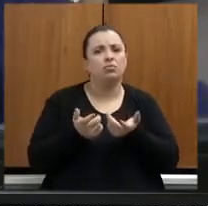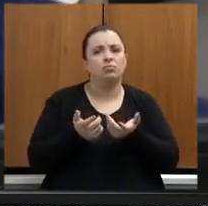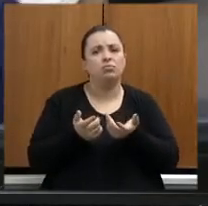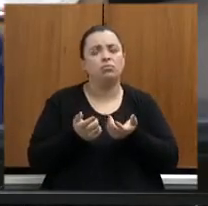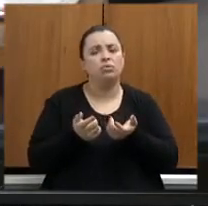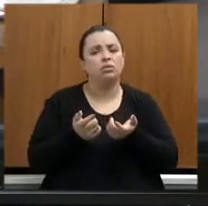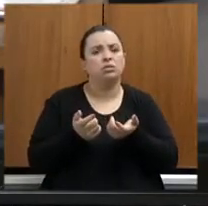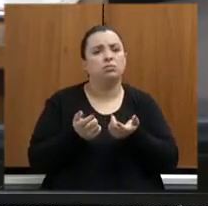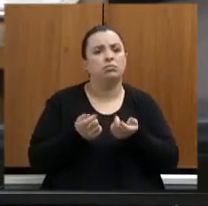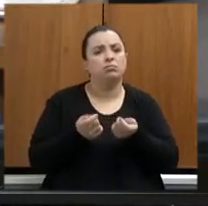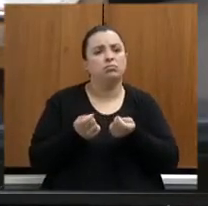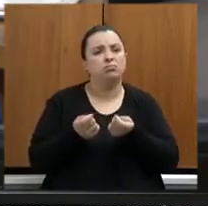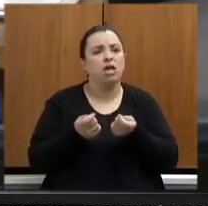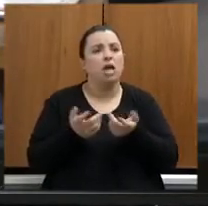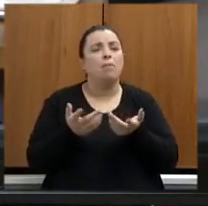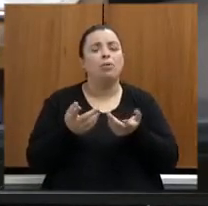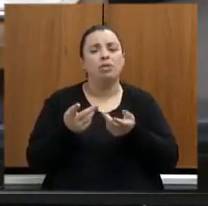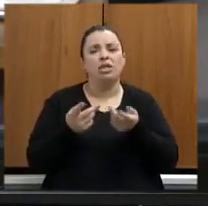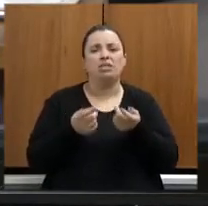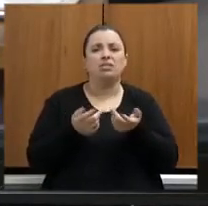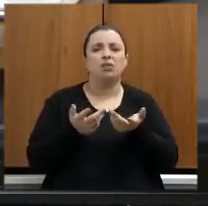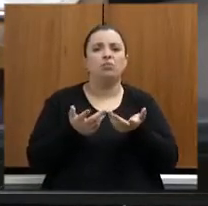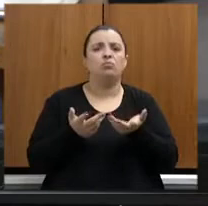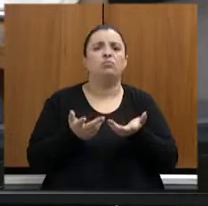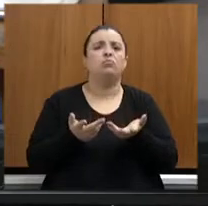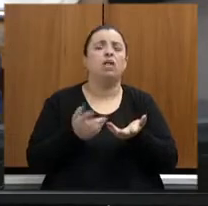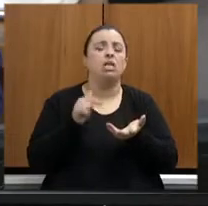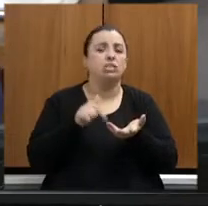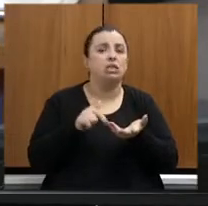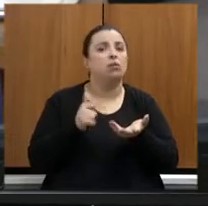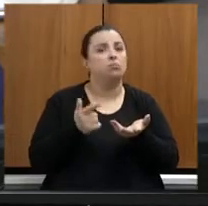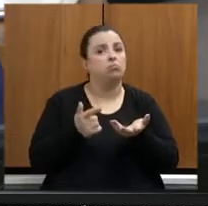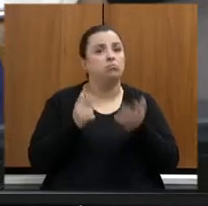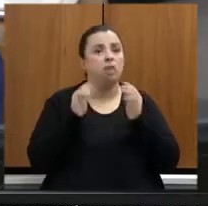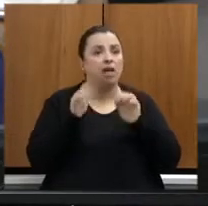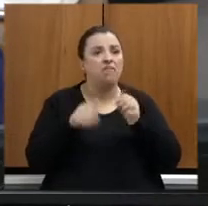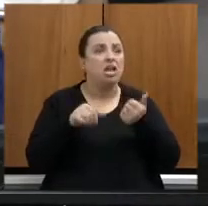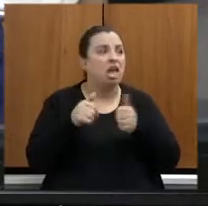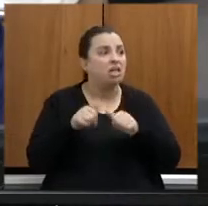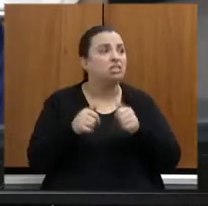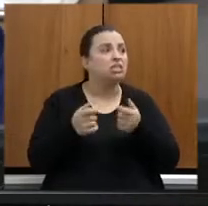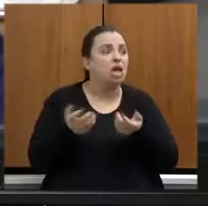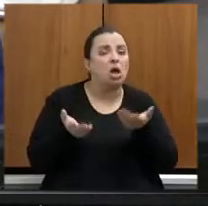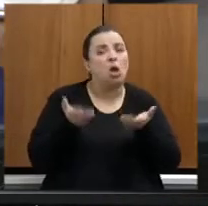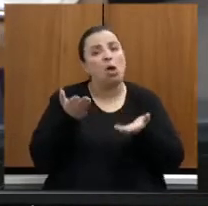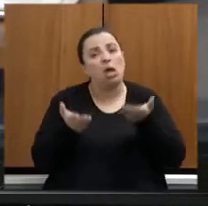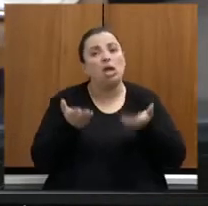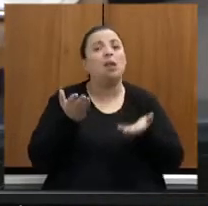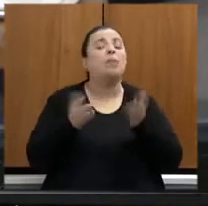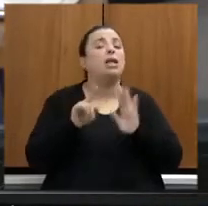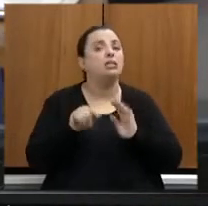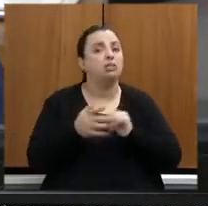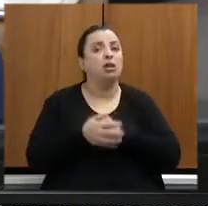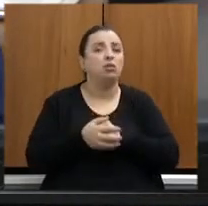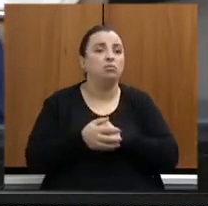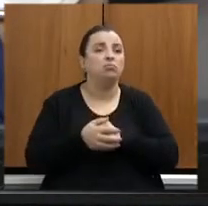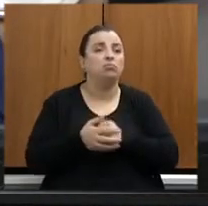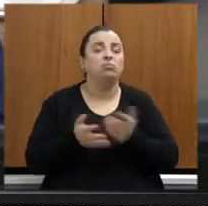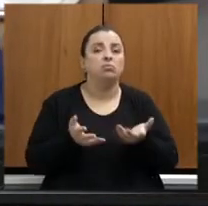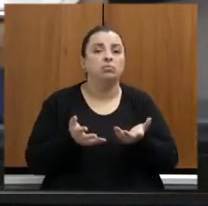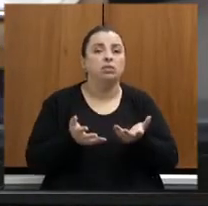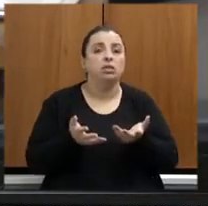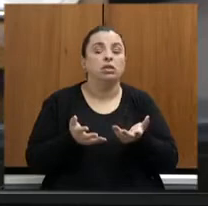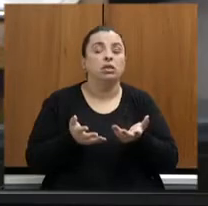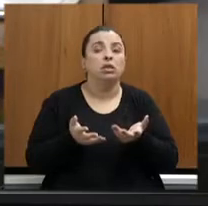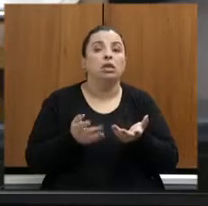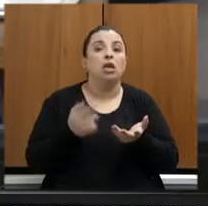criar uma lei para poder mudar o decreto você não tem como fazer isso e que a gente abra esse precedente o imã aqui a postura do IMA é de